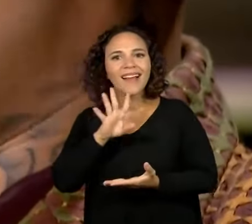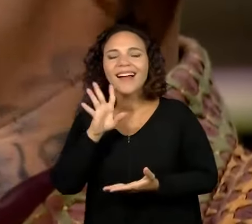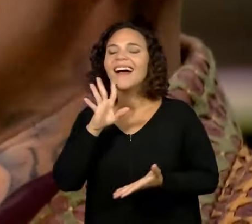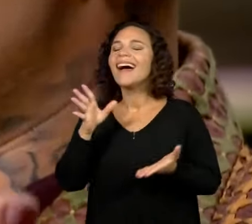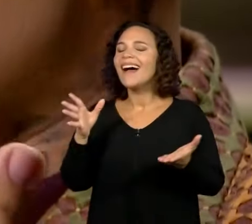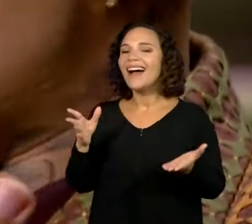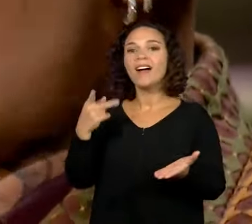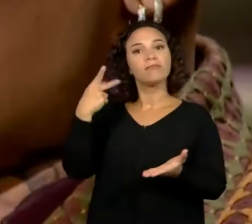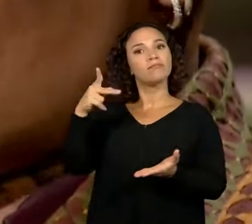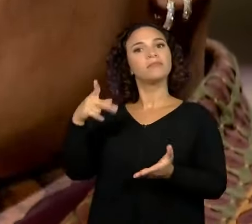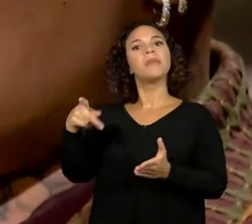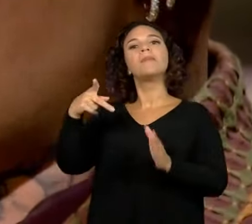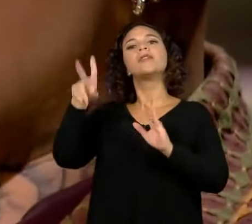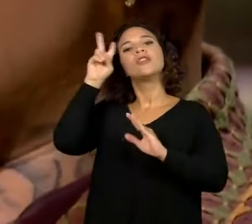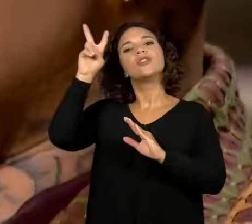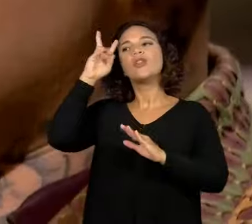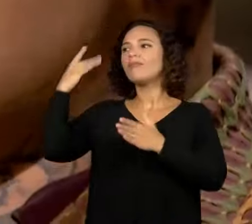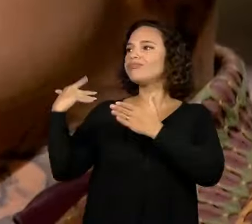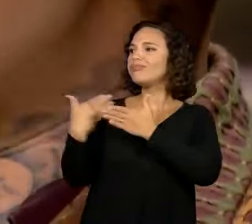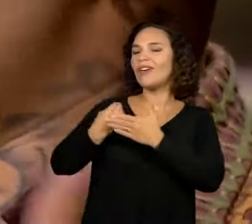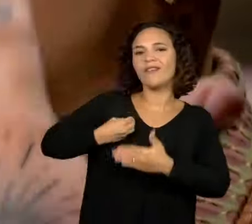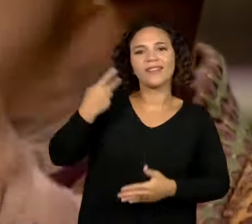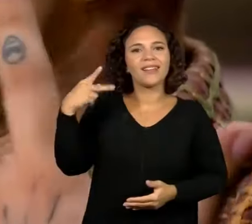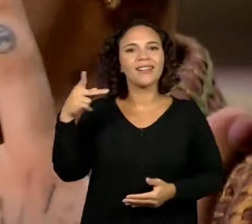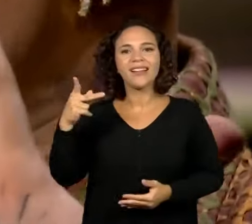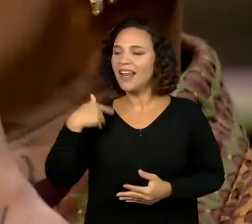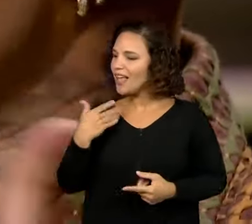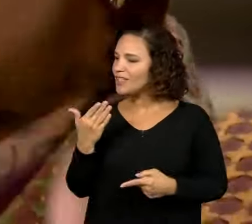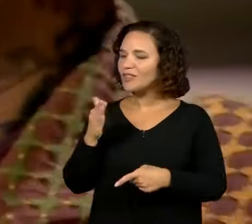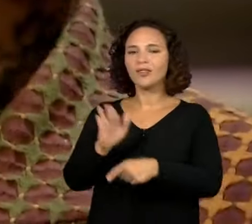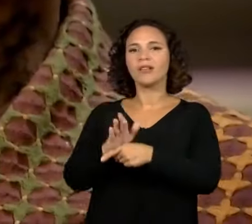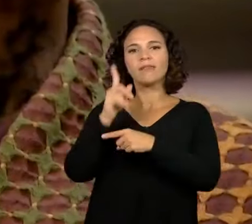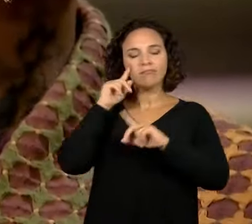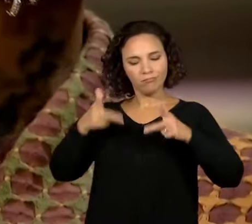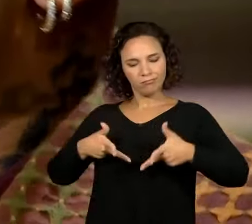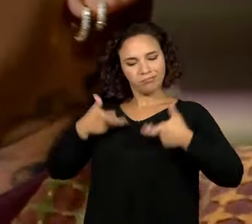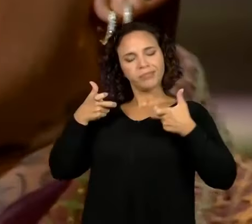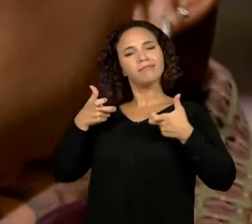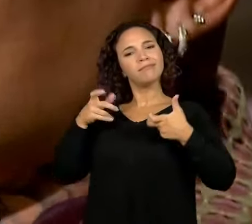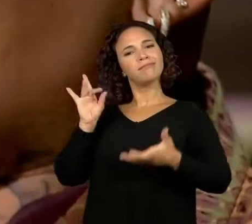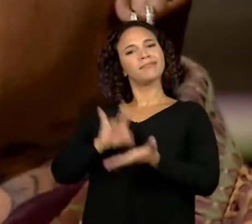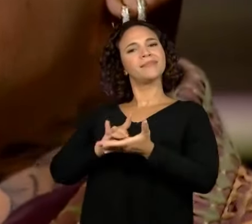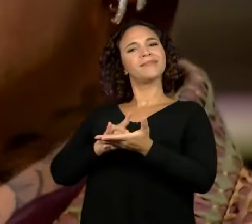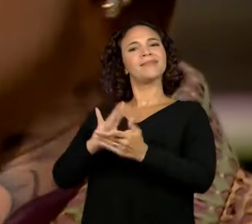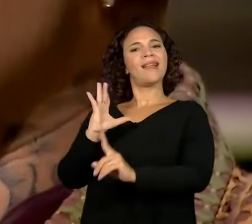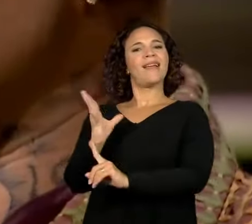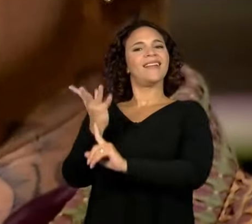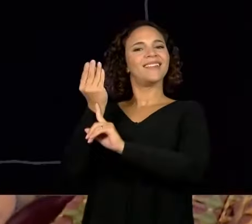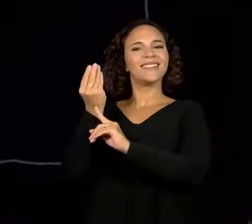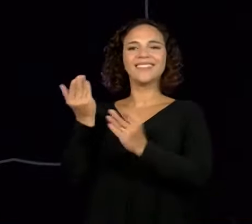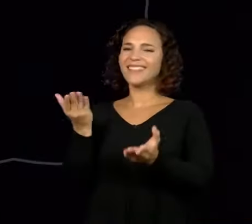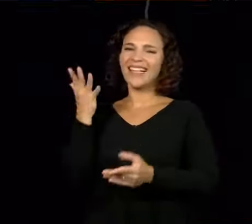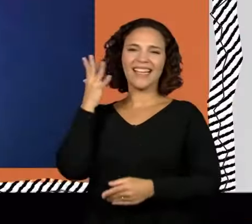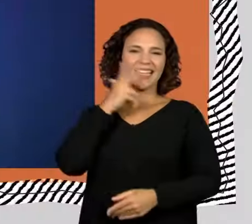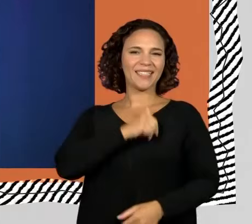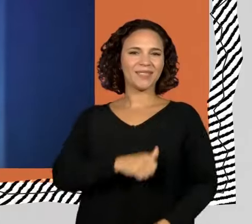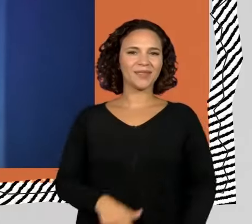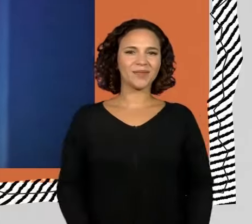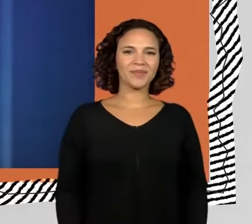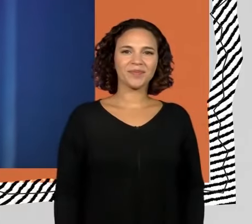originando as letras de histórias da vida dela e ajudar ela realmente a se ver como artista hoje também acho que é